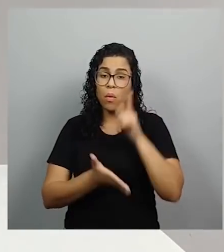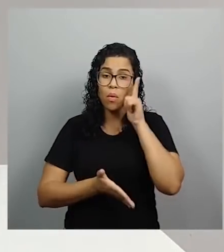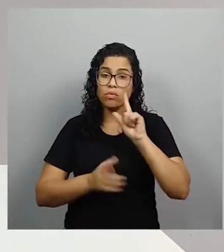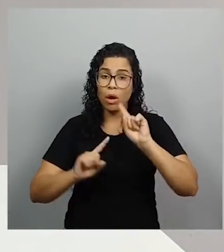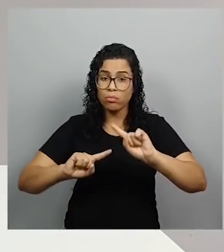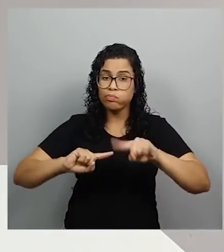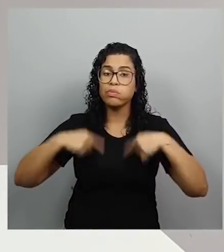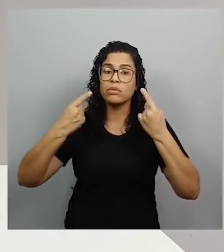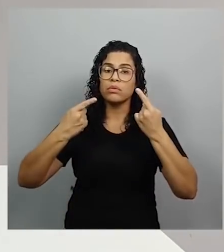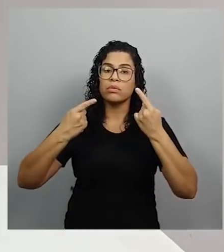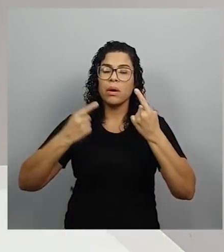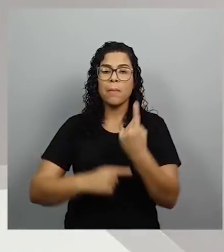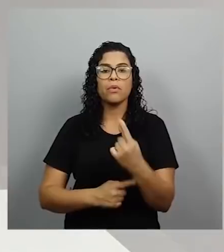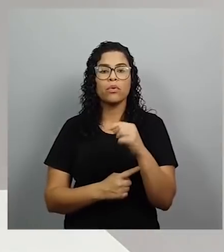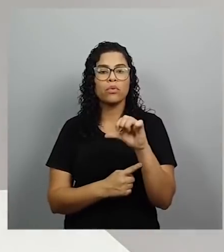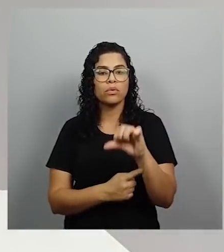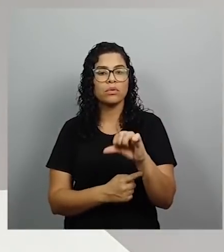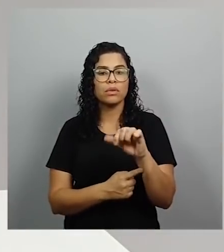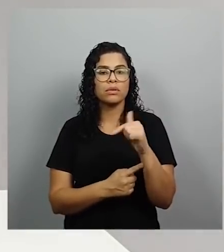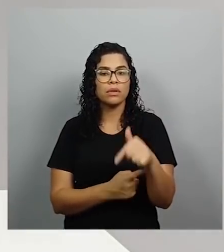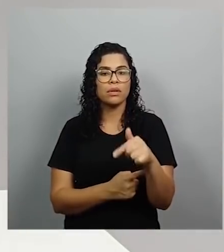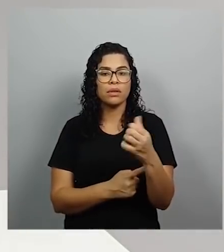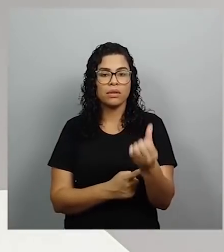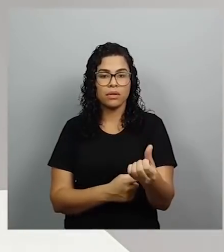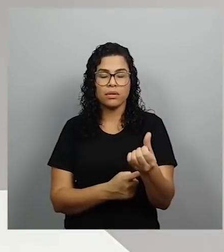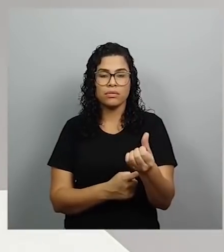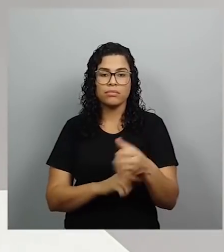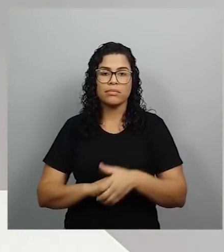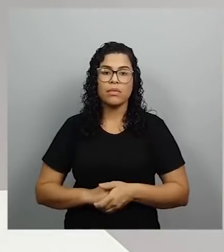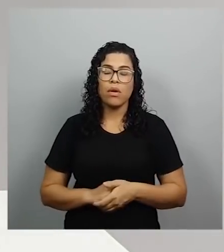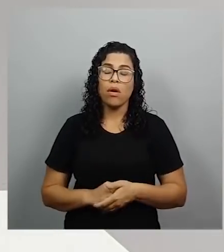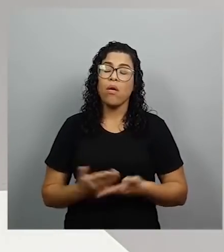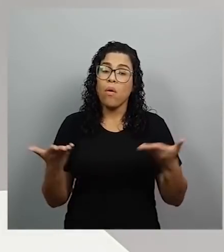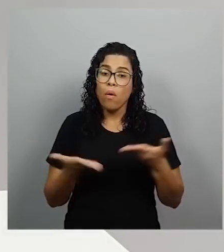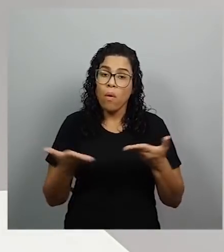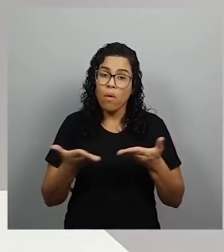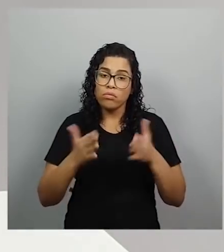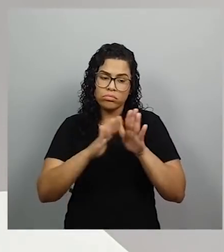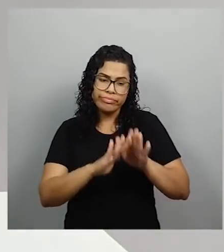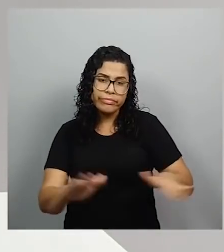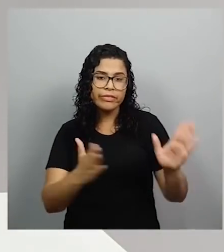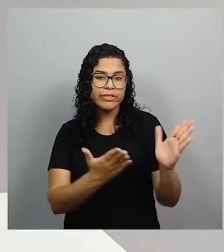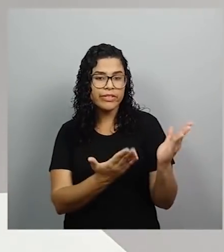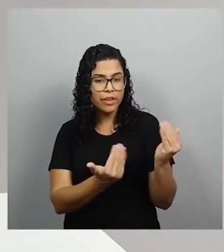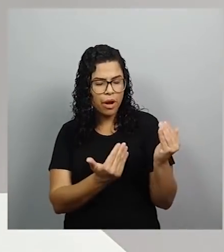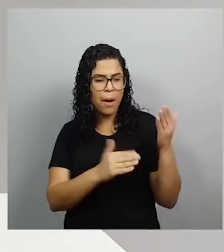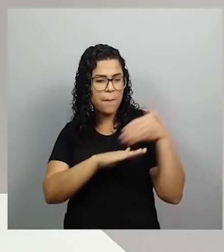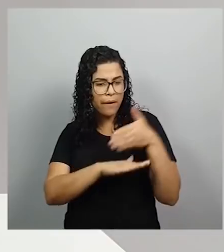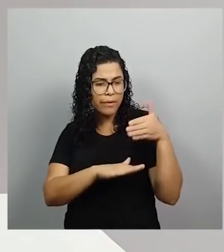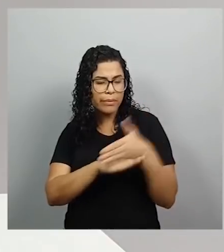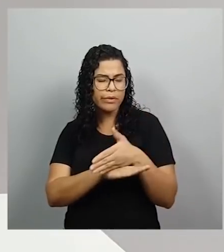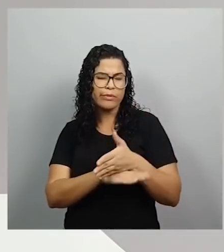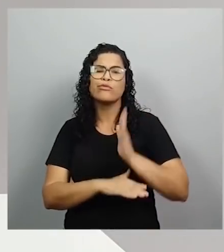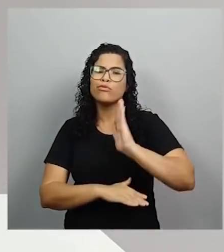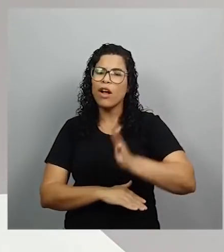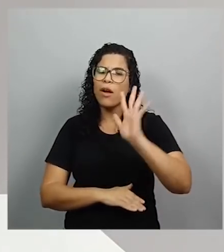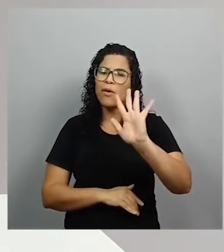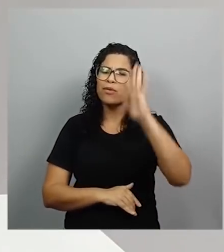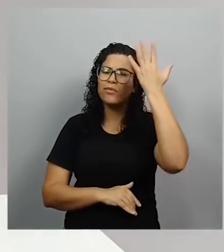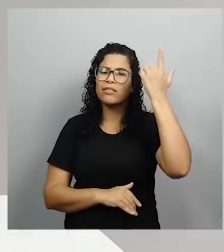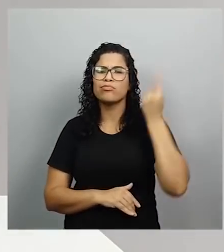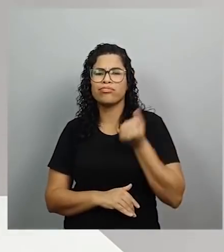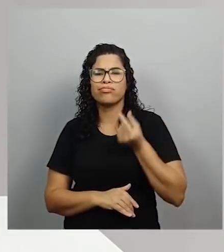em 1996. Para muitos de vocês, crianças e jovens da rede, pode parecer que a participação feminina já está acontecendo